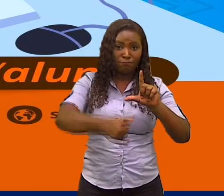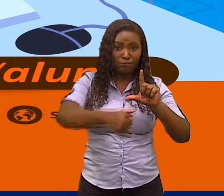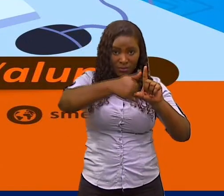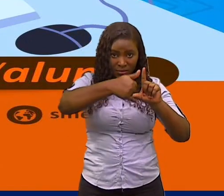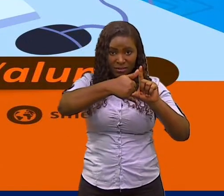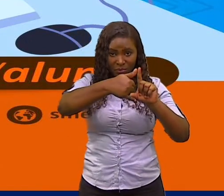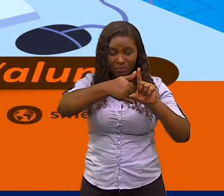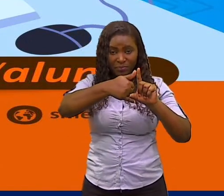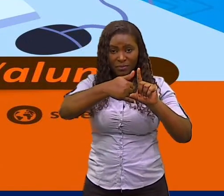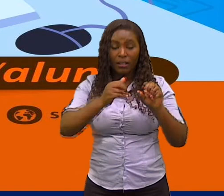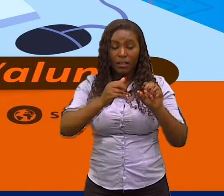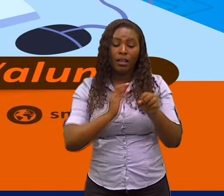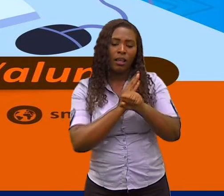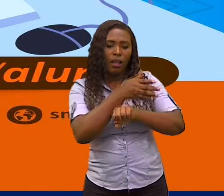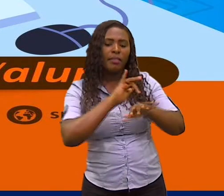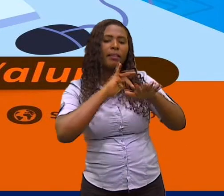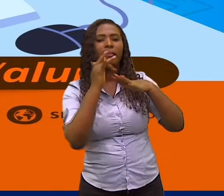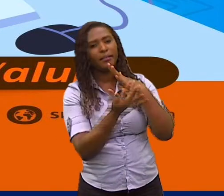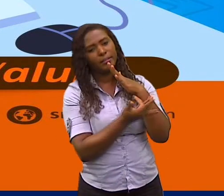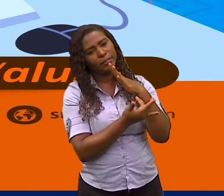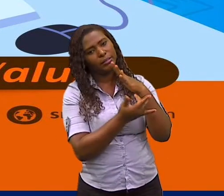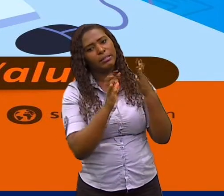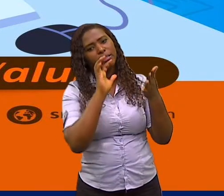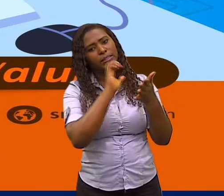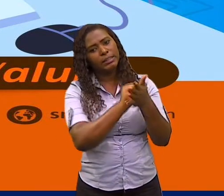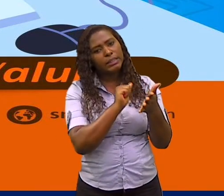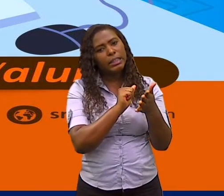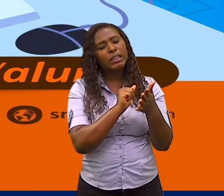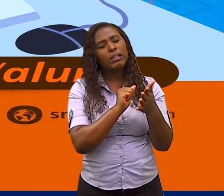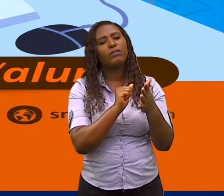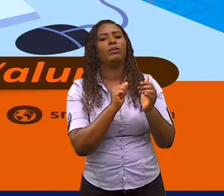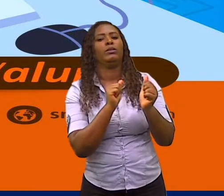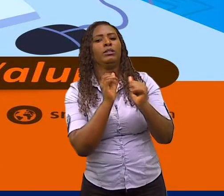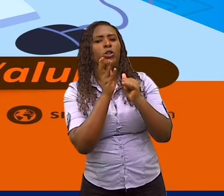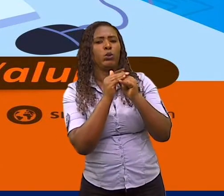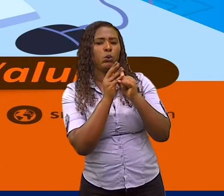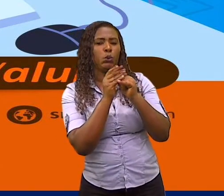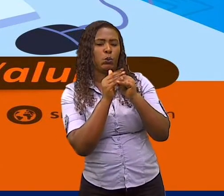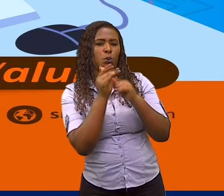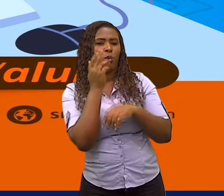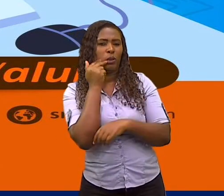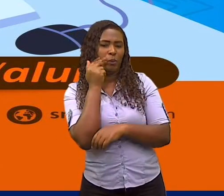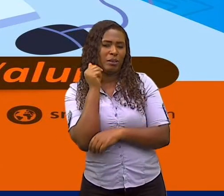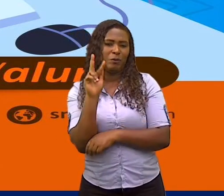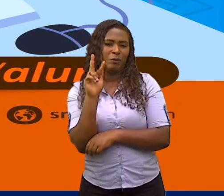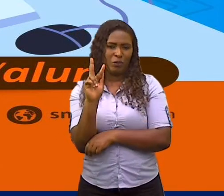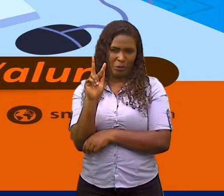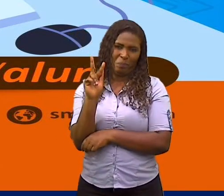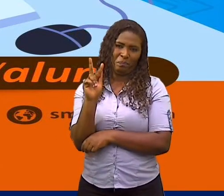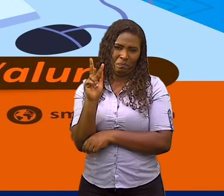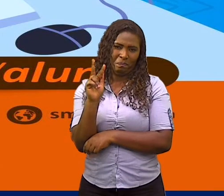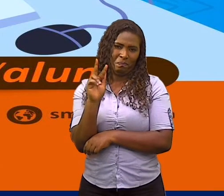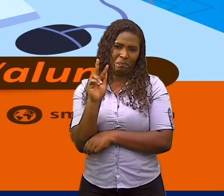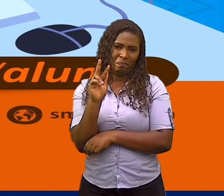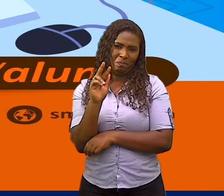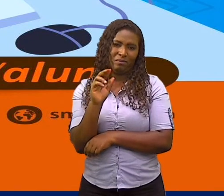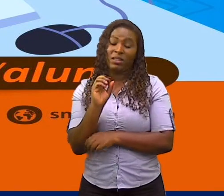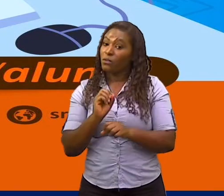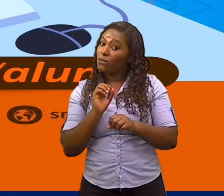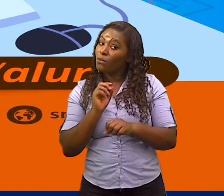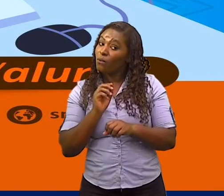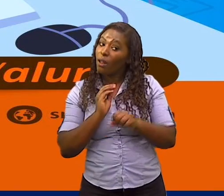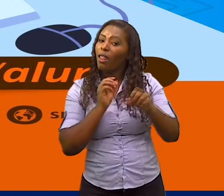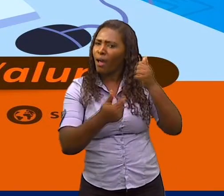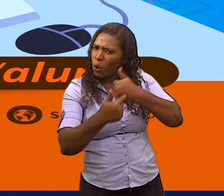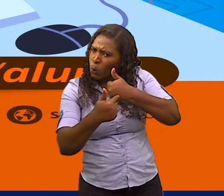canto da tela. Acesse as nossas redes sociais e se inscreva em nosso canal no YouTube, SMED GV. Vai lá, dá o